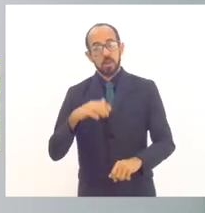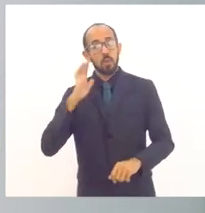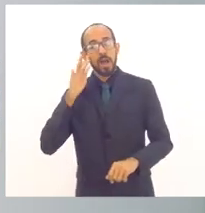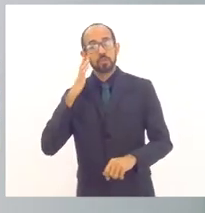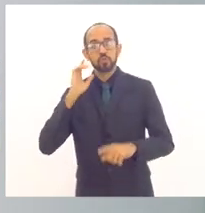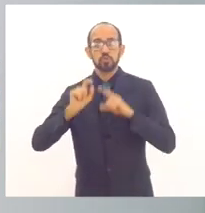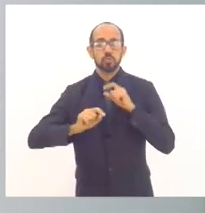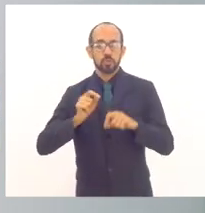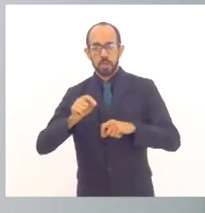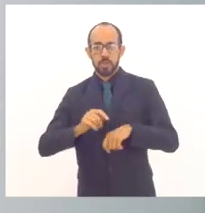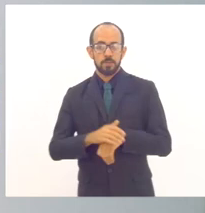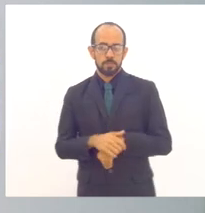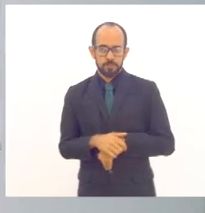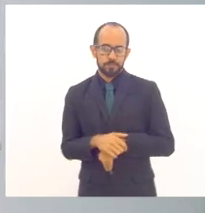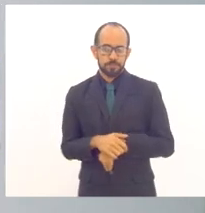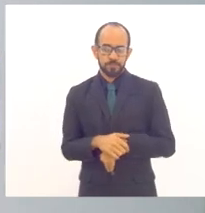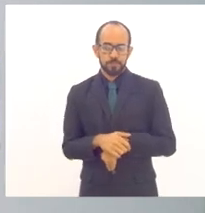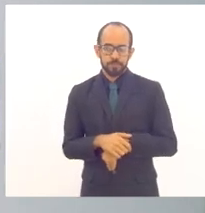que